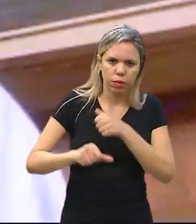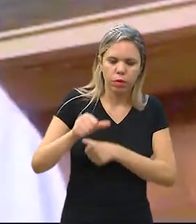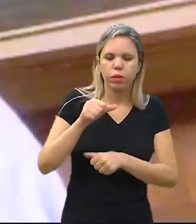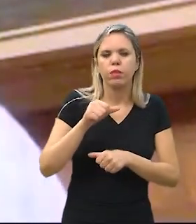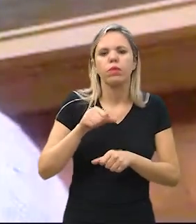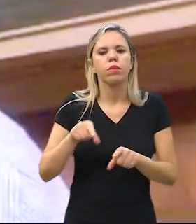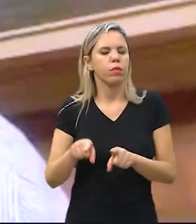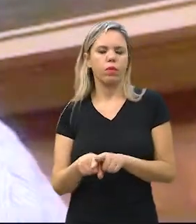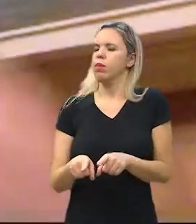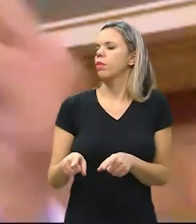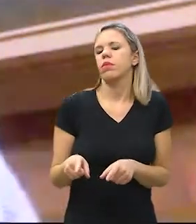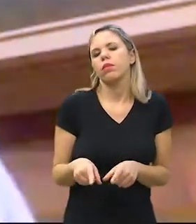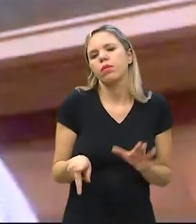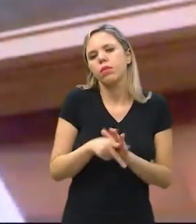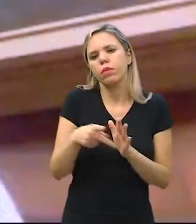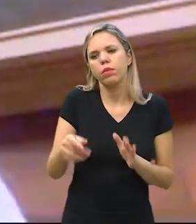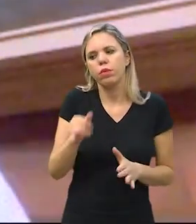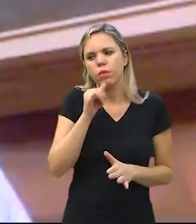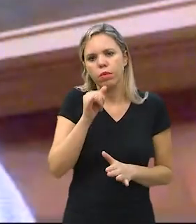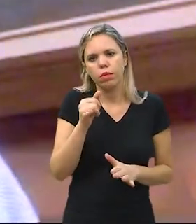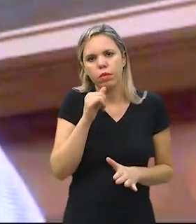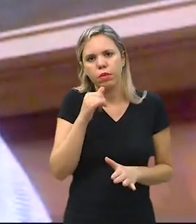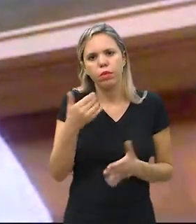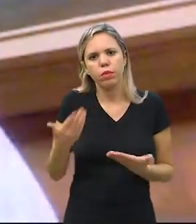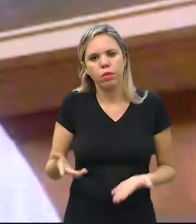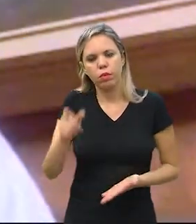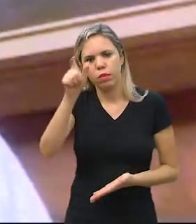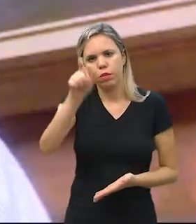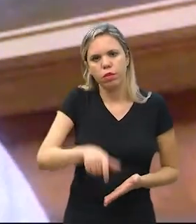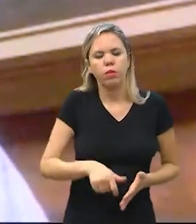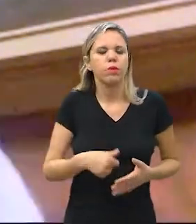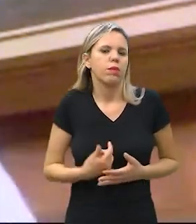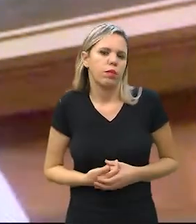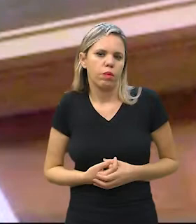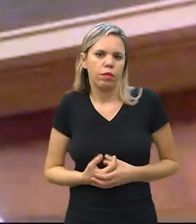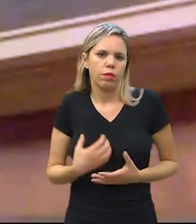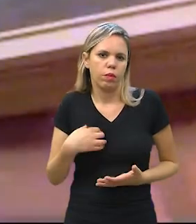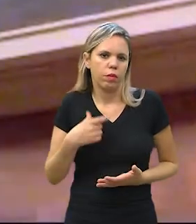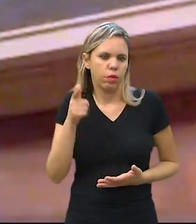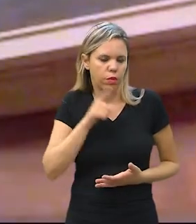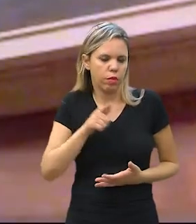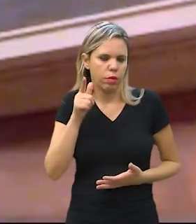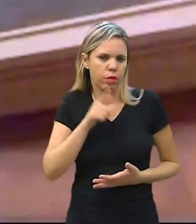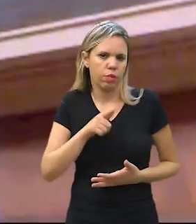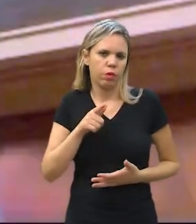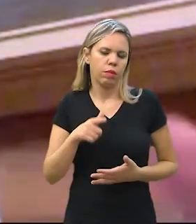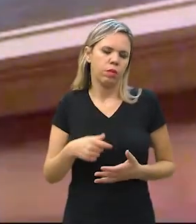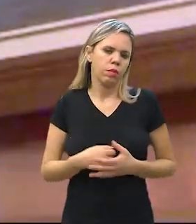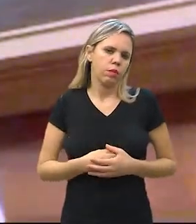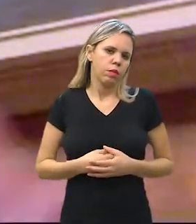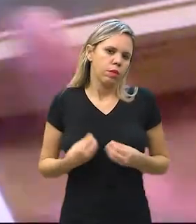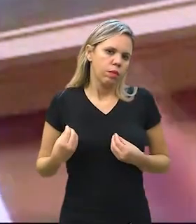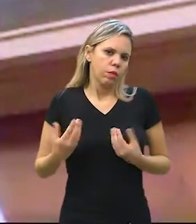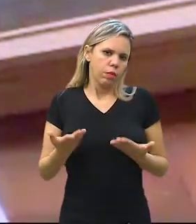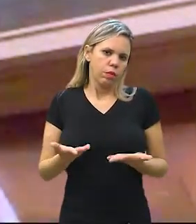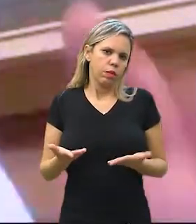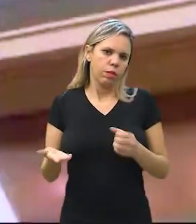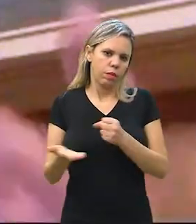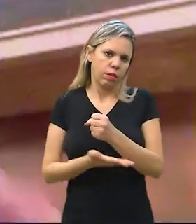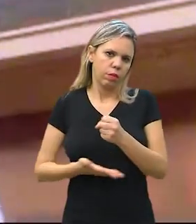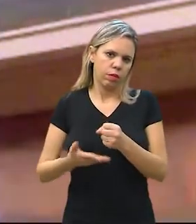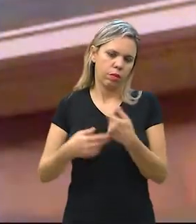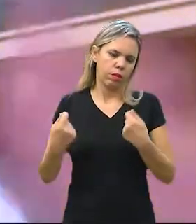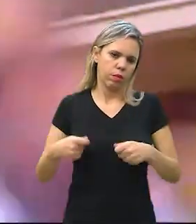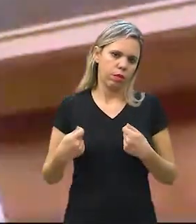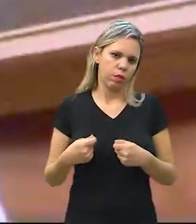ele é canalizado exclusivamente para esta pessoa. Dessa forma, ela consegue, pelo menos, garantir o